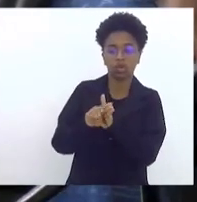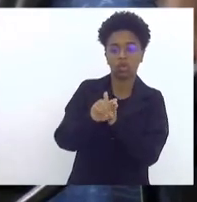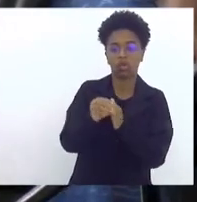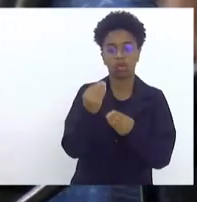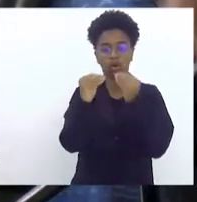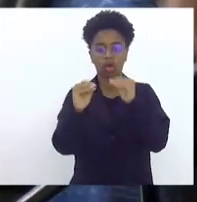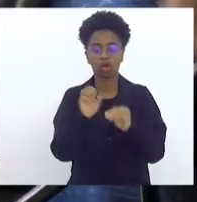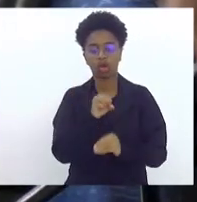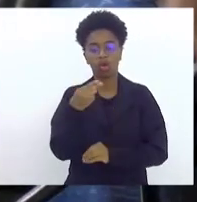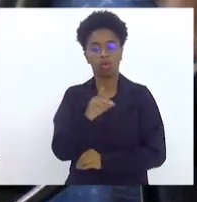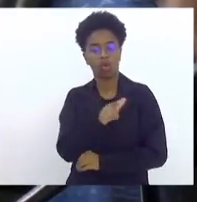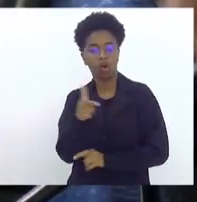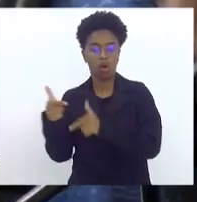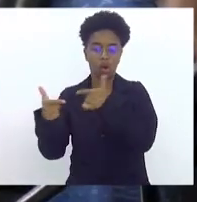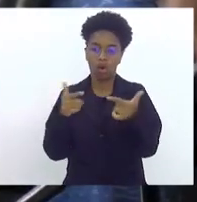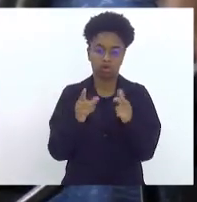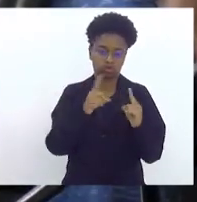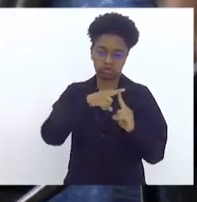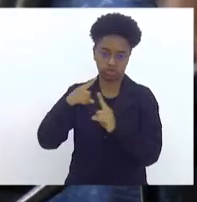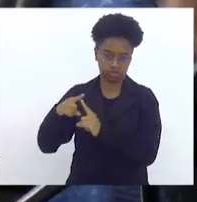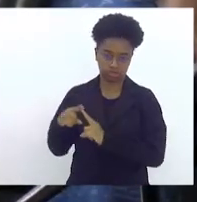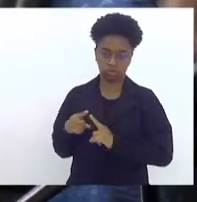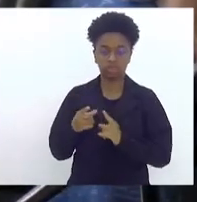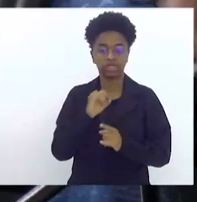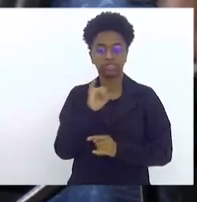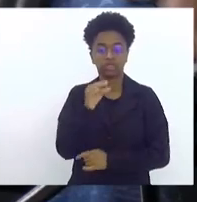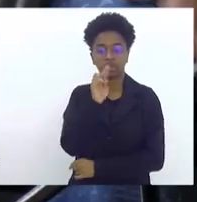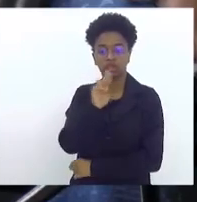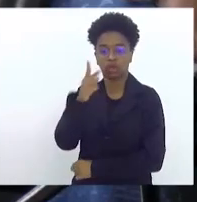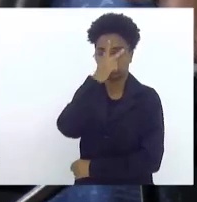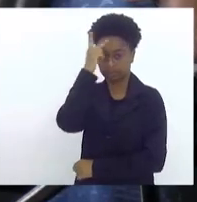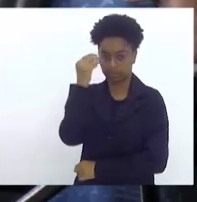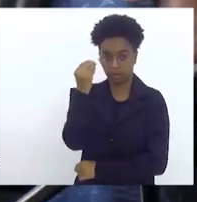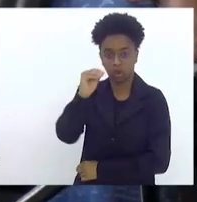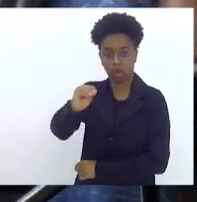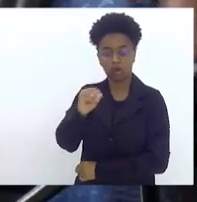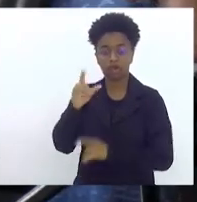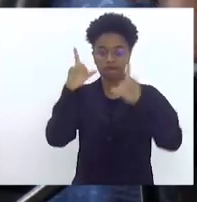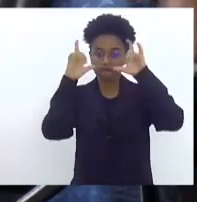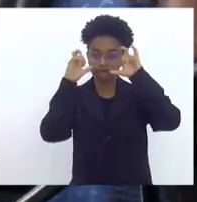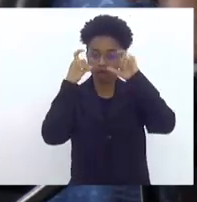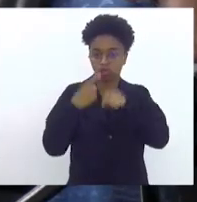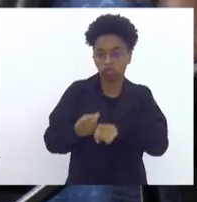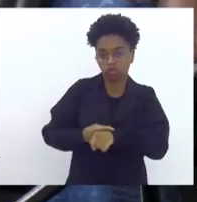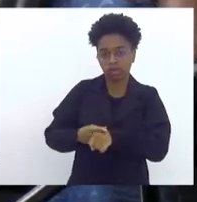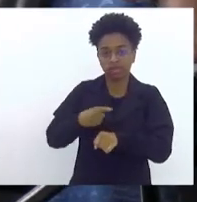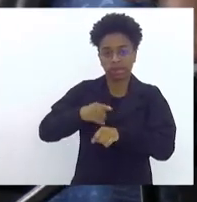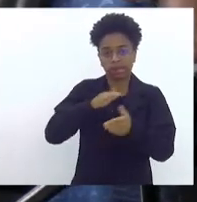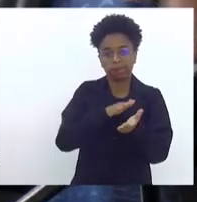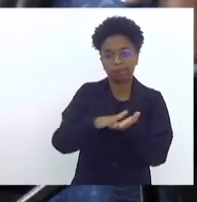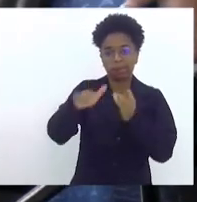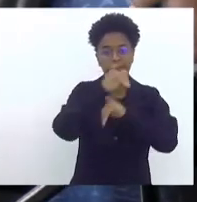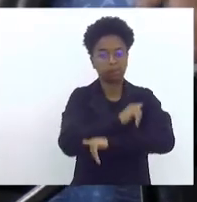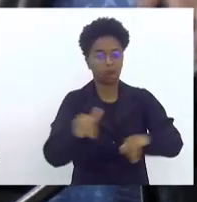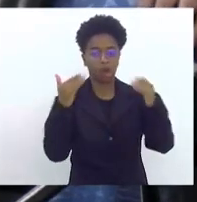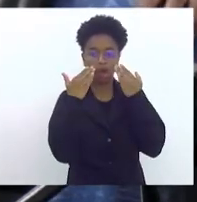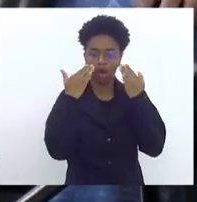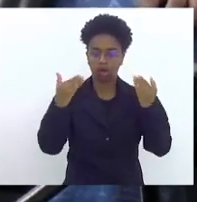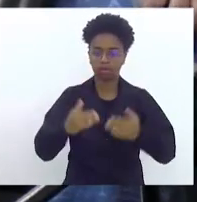outro buscador coloca o nome da pessoa foto íntima tá publicado